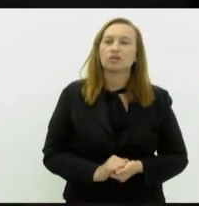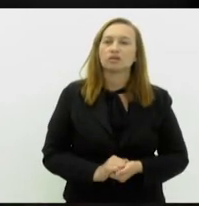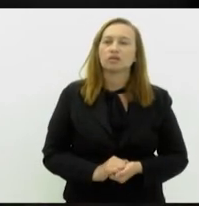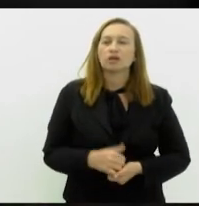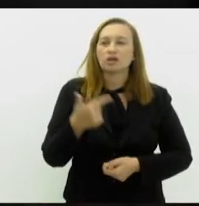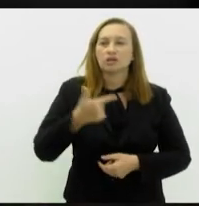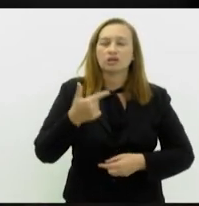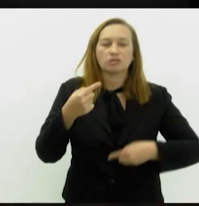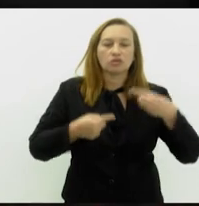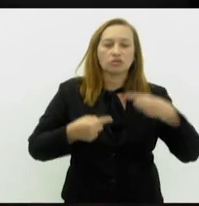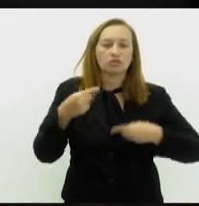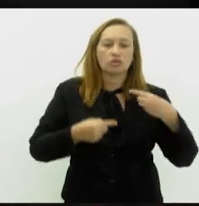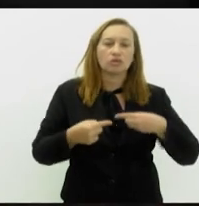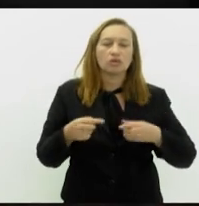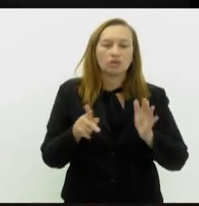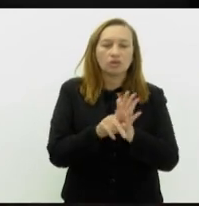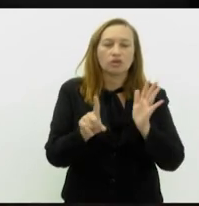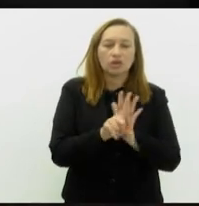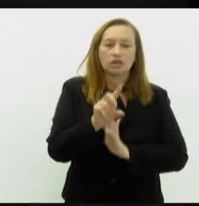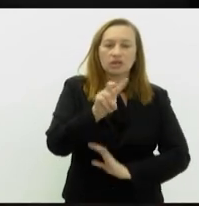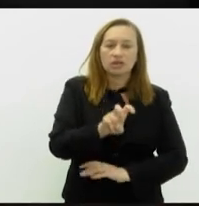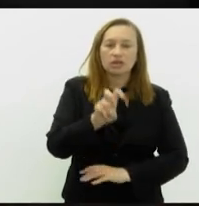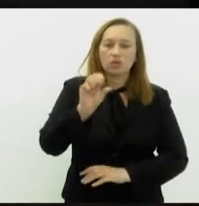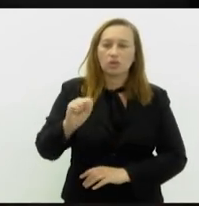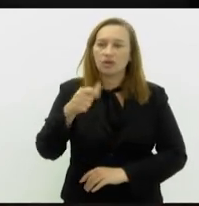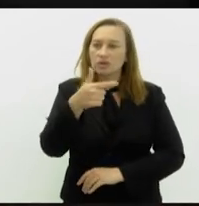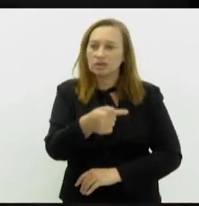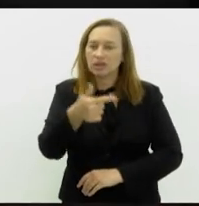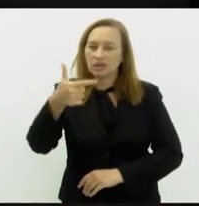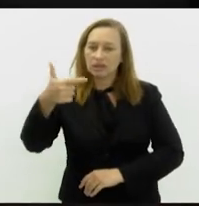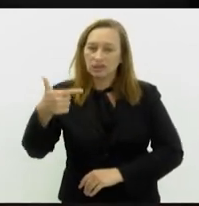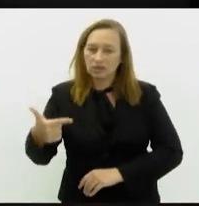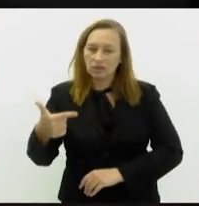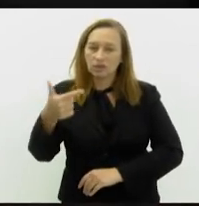ordinária, em segunda discussão, projeto de lei número